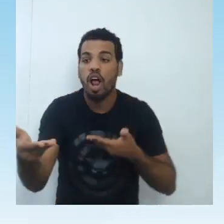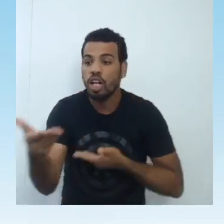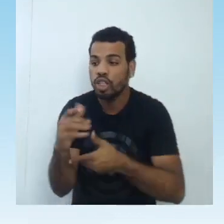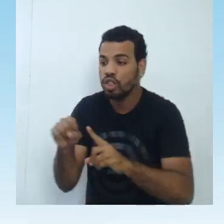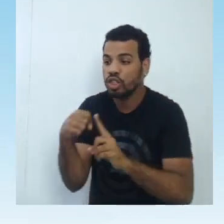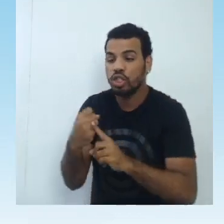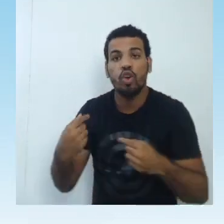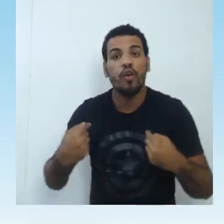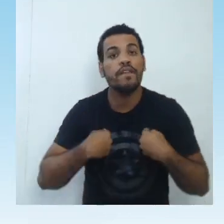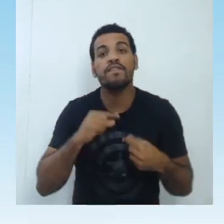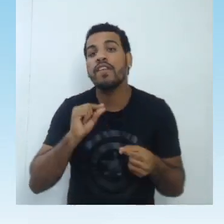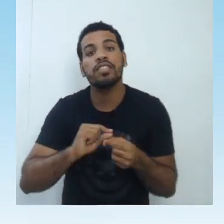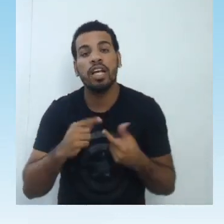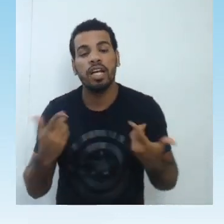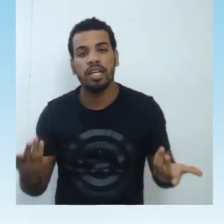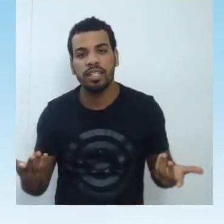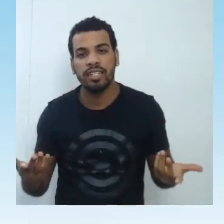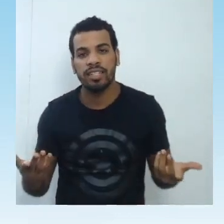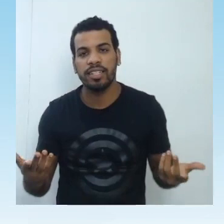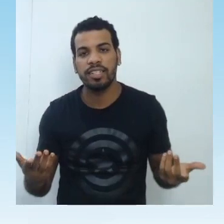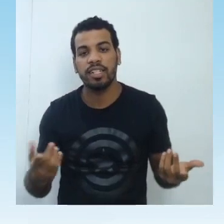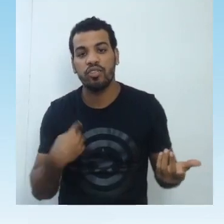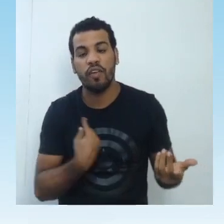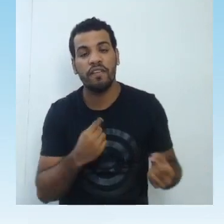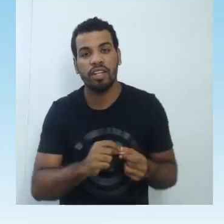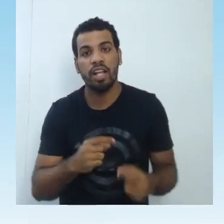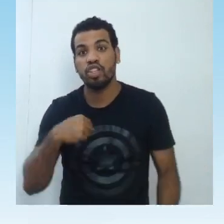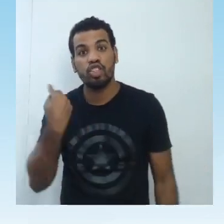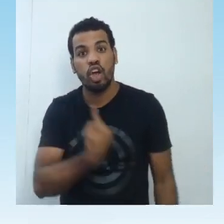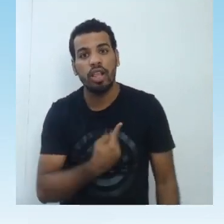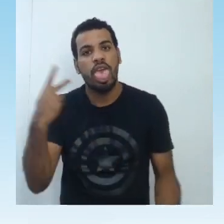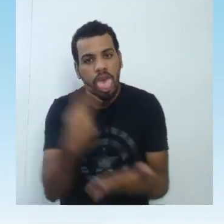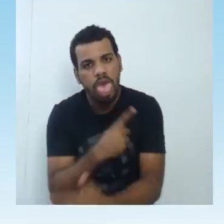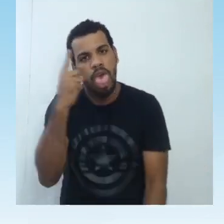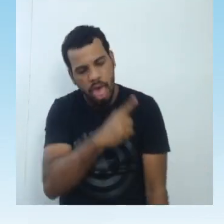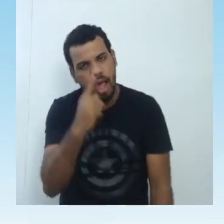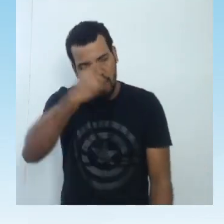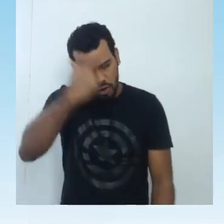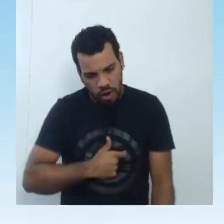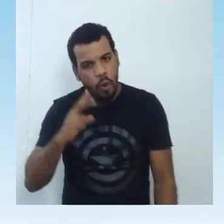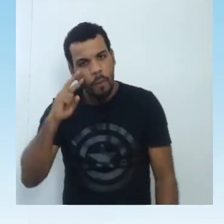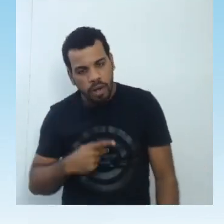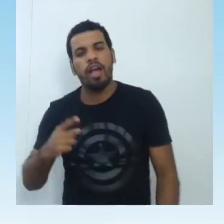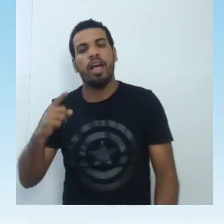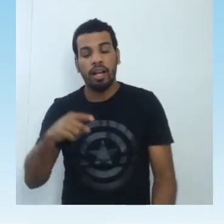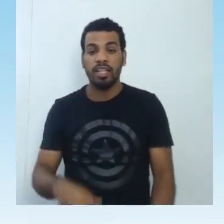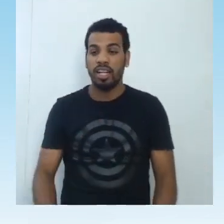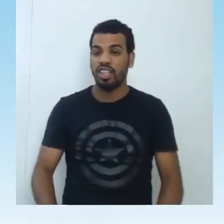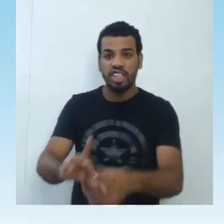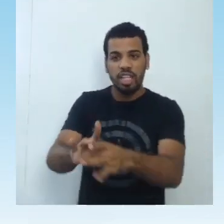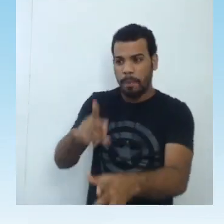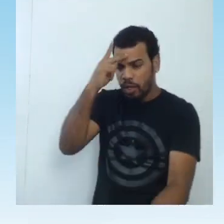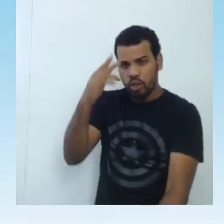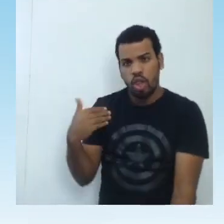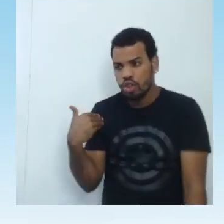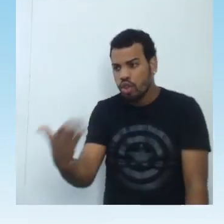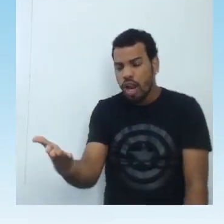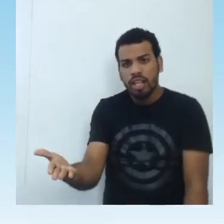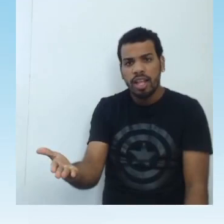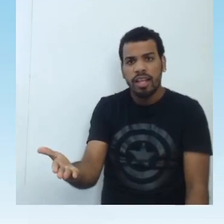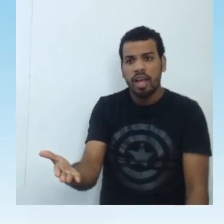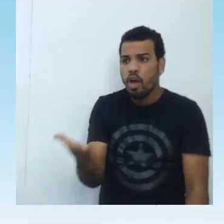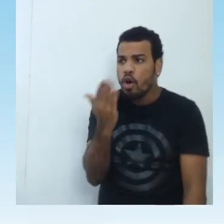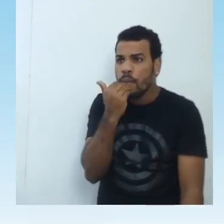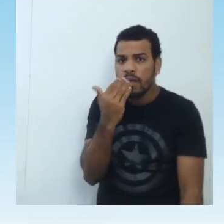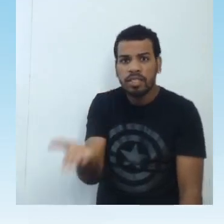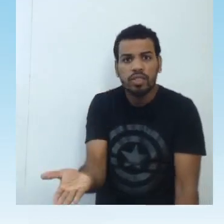sociais. O que é que a gente está fazendo enquanto humanidade? A gente está falhando bruscamente enquanto humanidade quando a gente permite que uma pessoa do lado da gente não